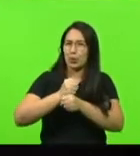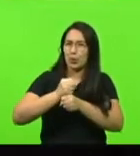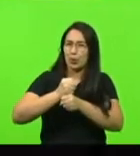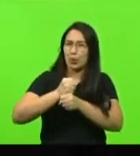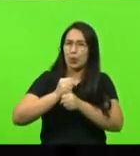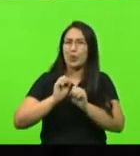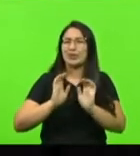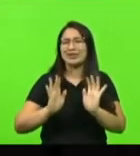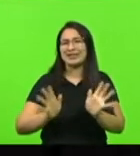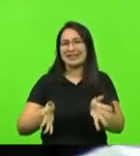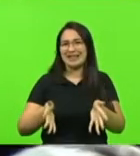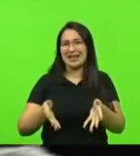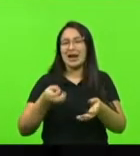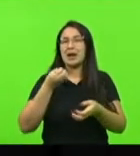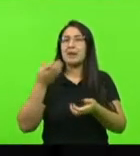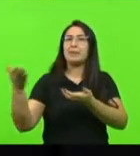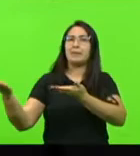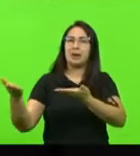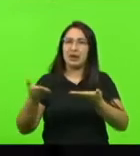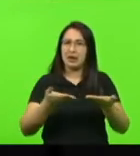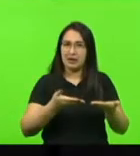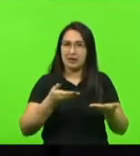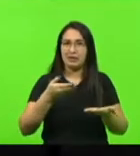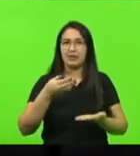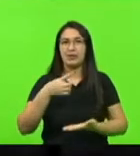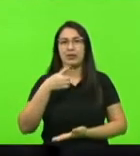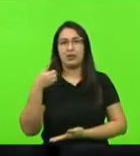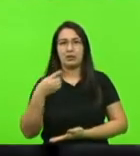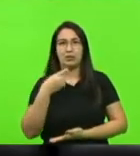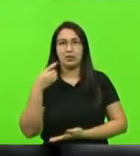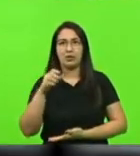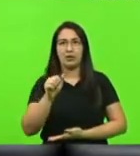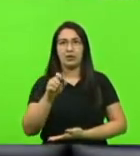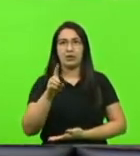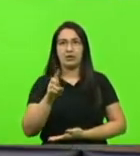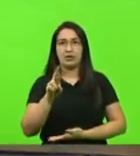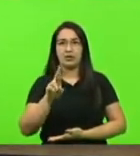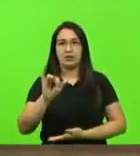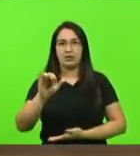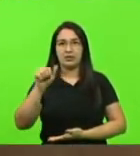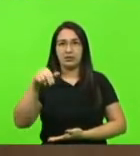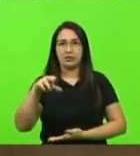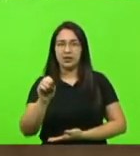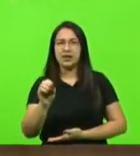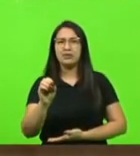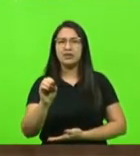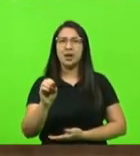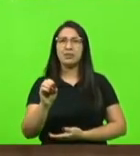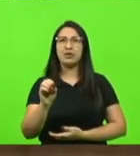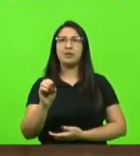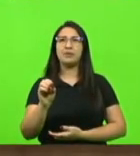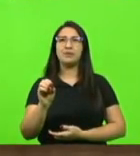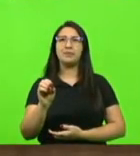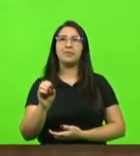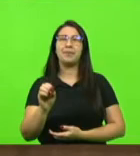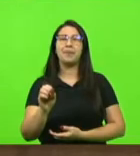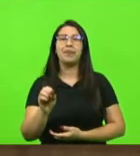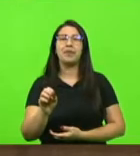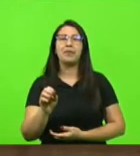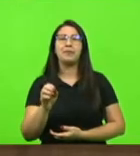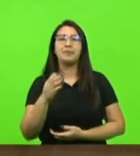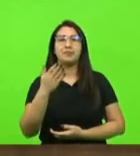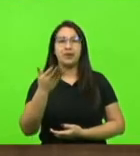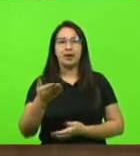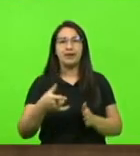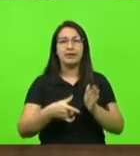as boas-vindas a você, deputado Adriano. E, como já disse o deputado, os outros deputados que me